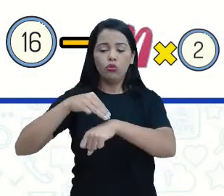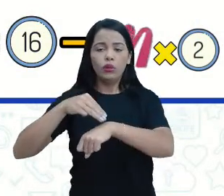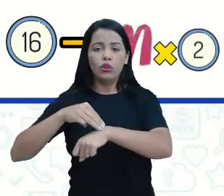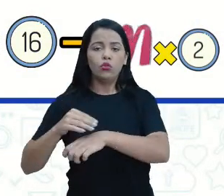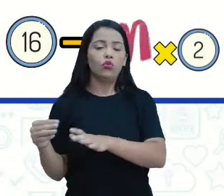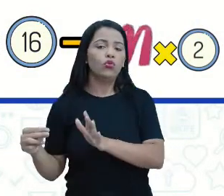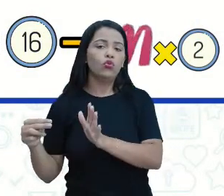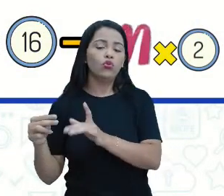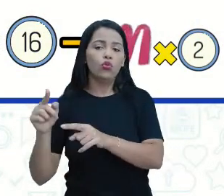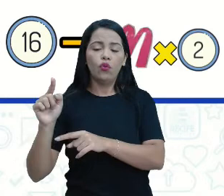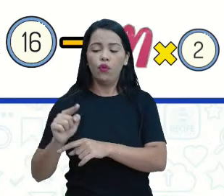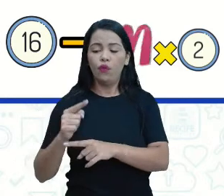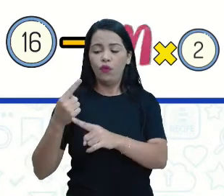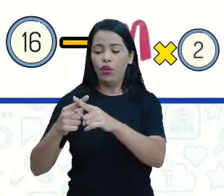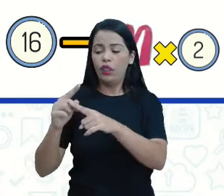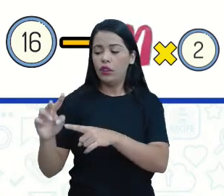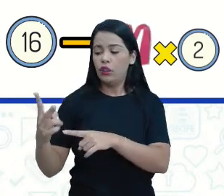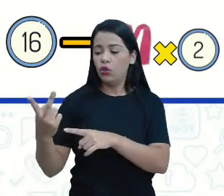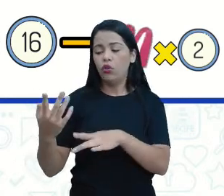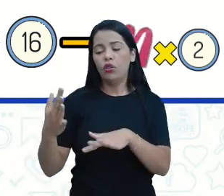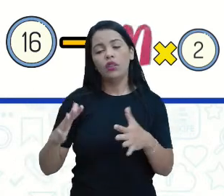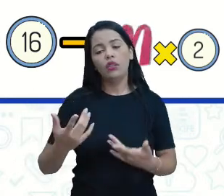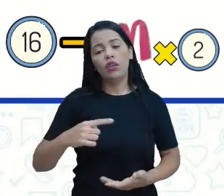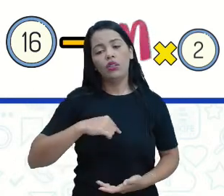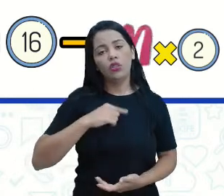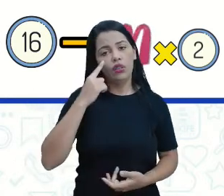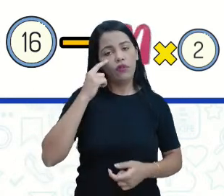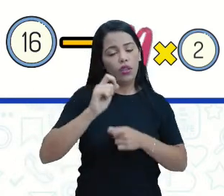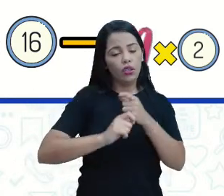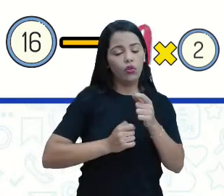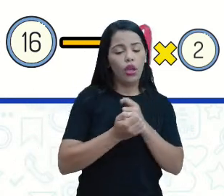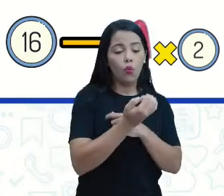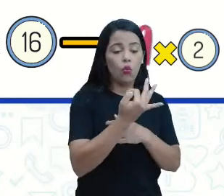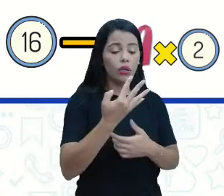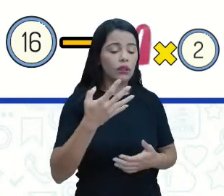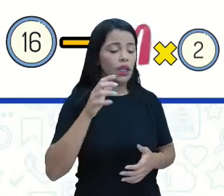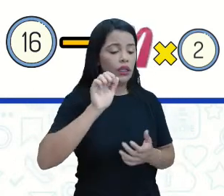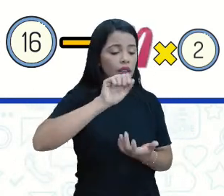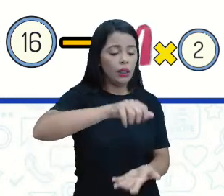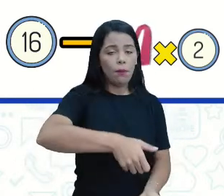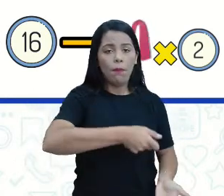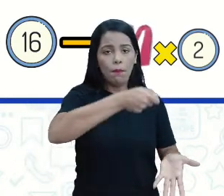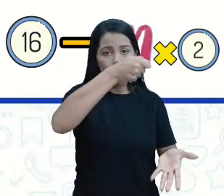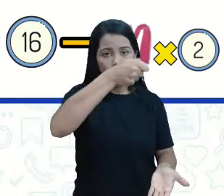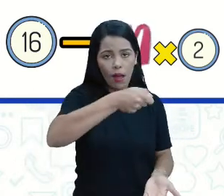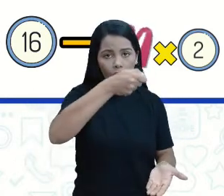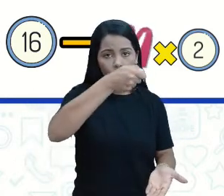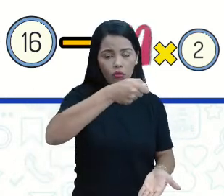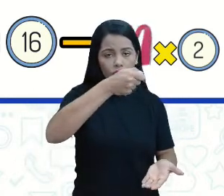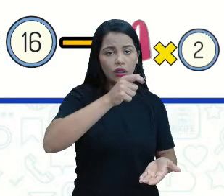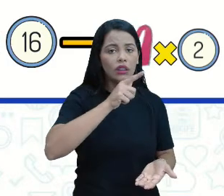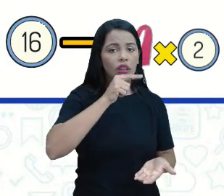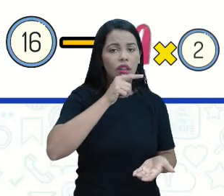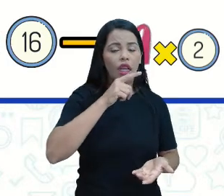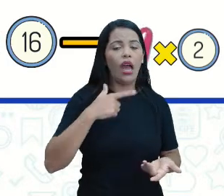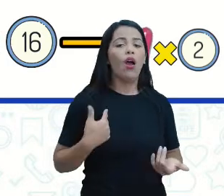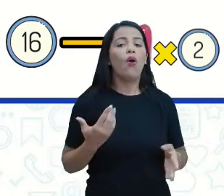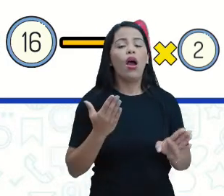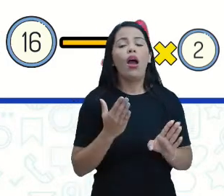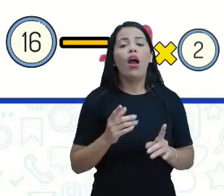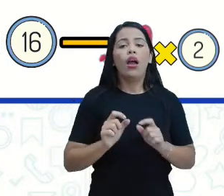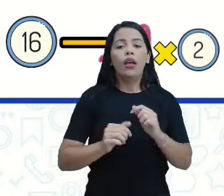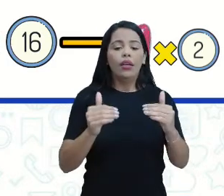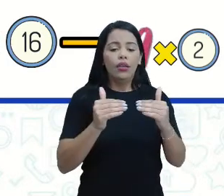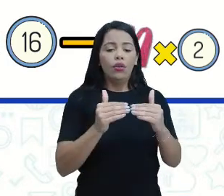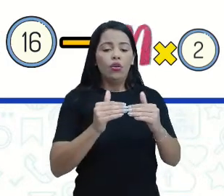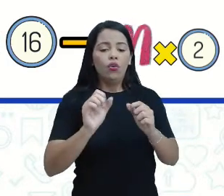2. A gente vai ter aí que a quantidade de baldes está funcionando, está aparecendo de acordo em função com a quantidade